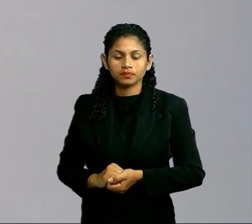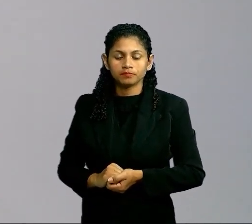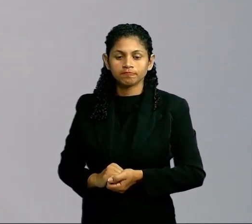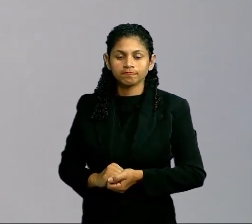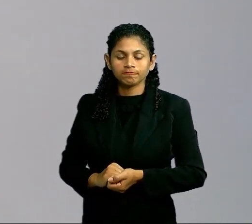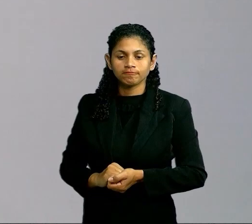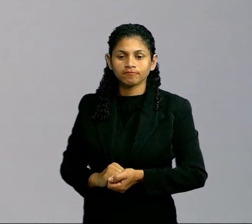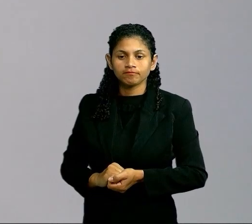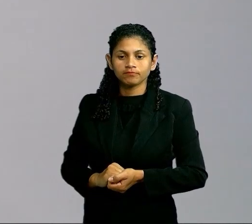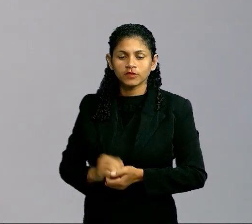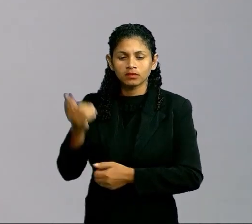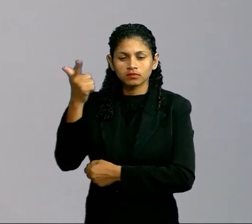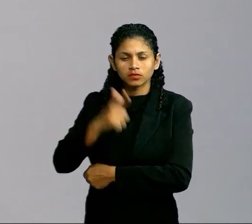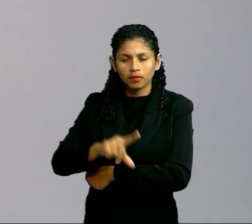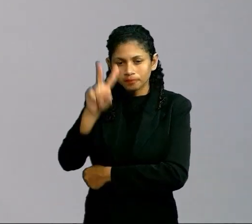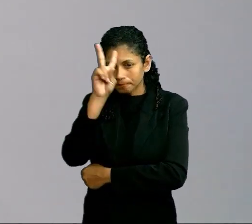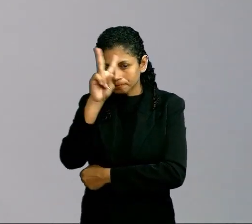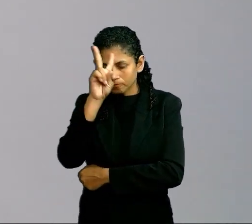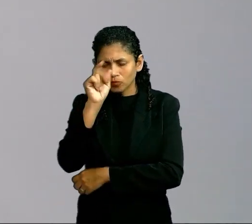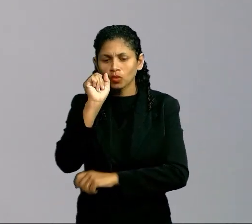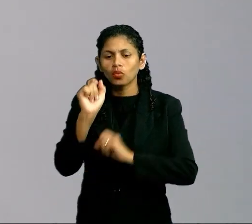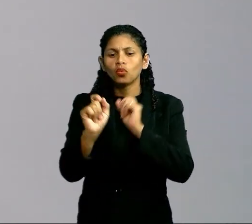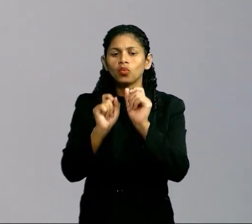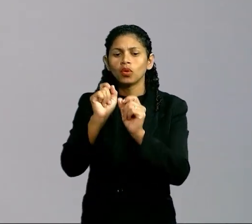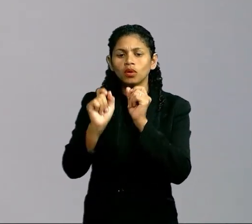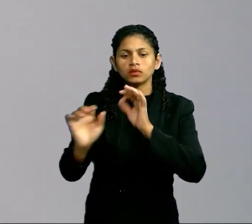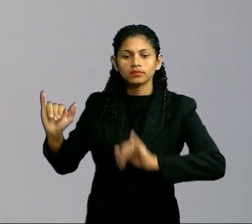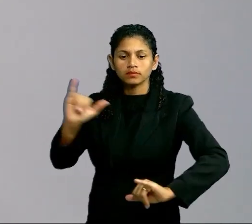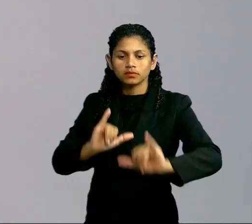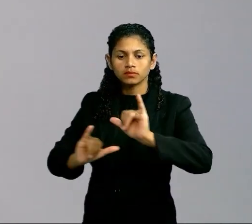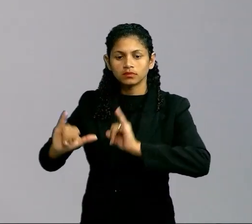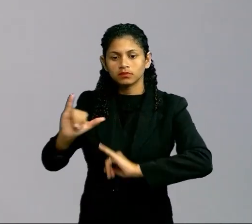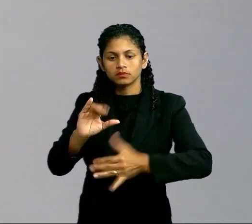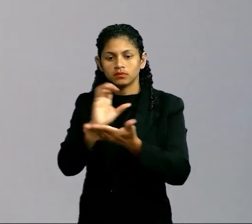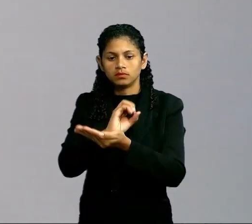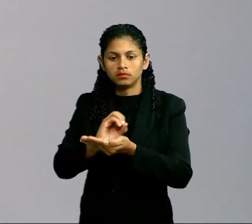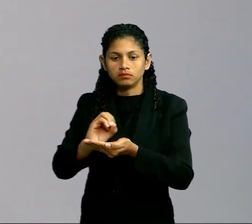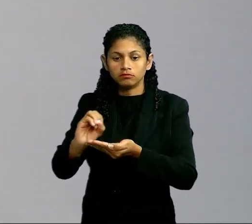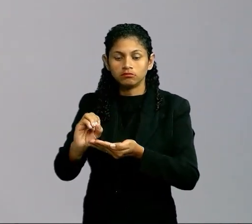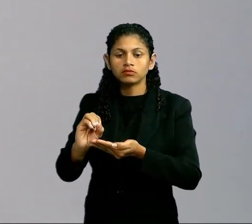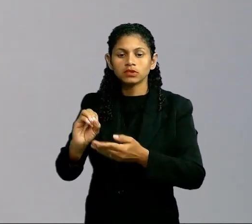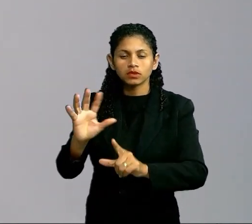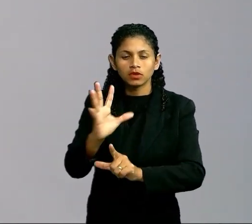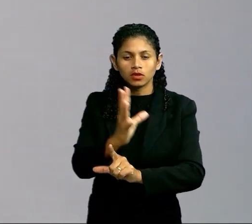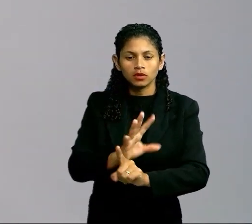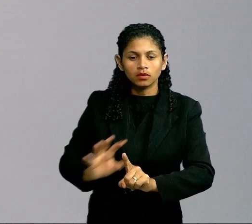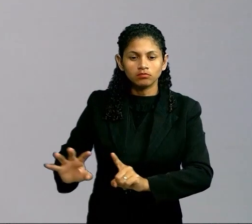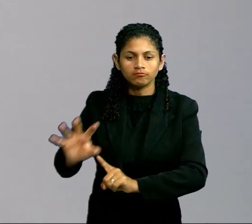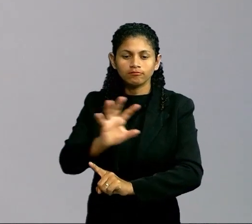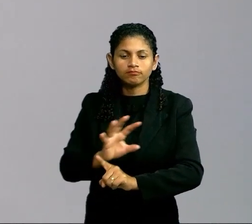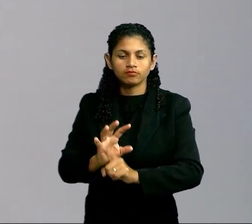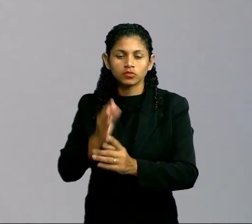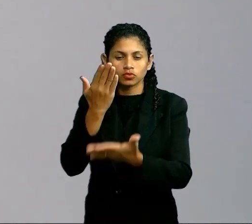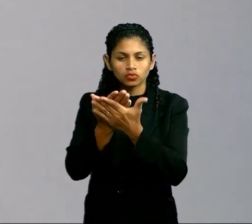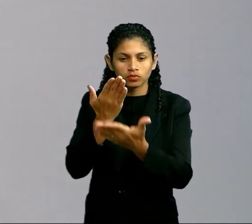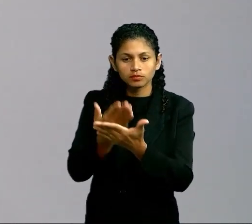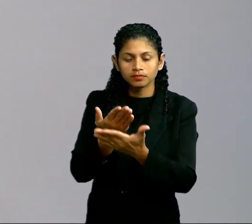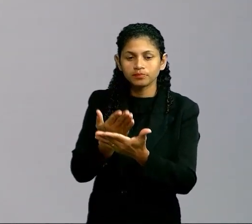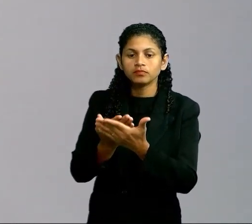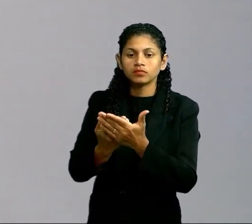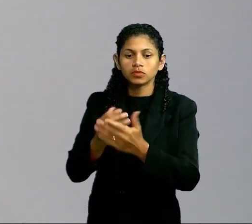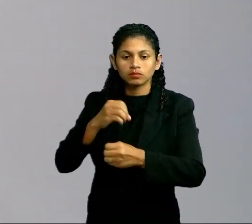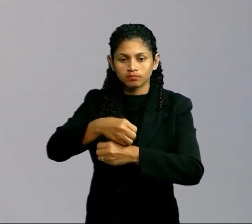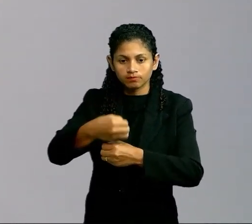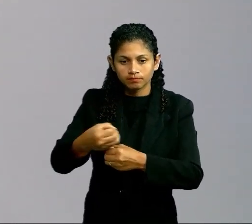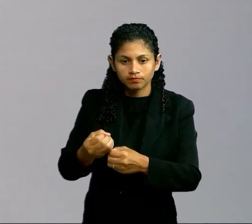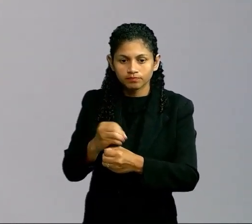relembrando rapidamente o que é a Química Orgânica. A química orgânica é o ramo da química que vai se preocupar com o estudo das moléculas